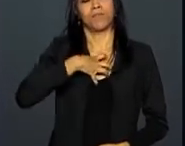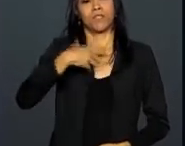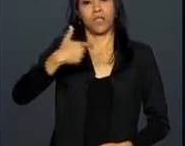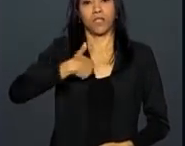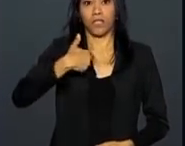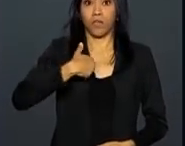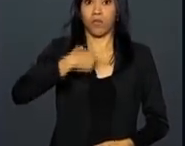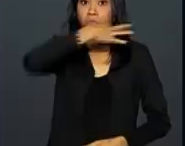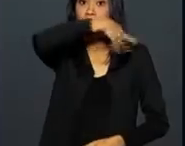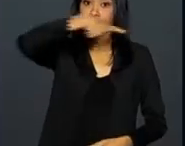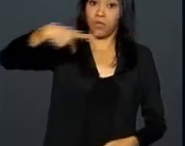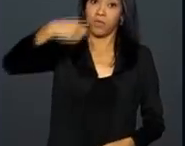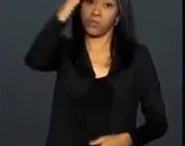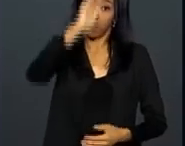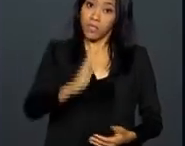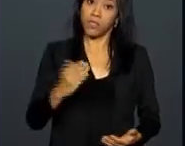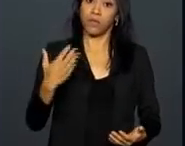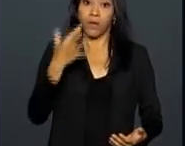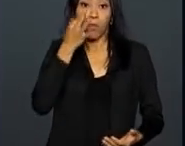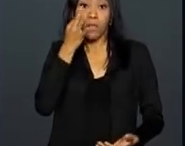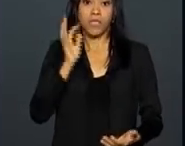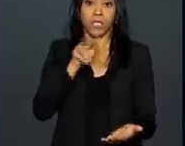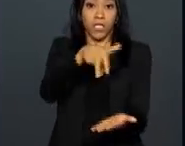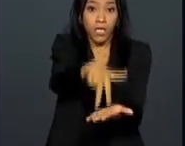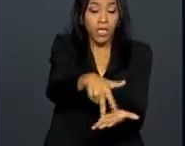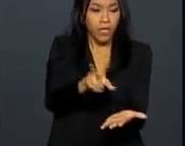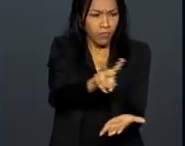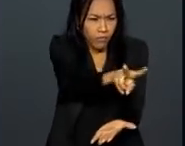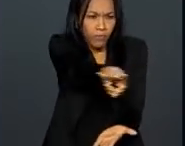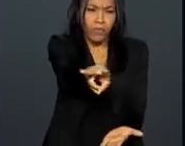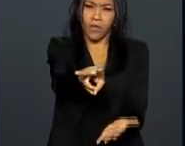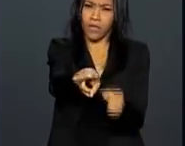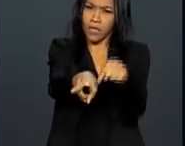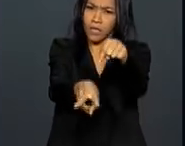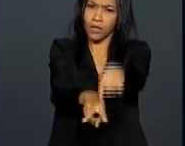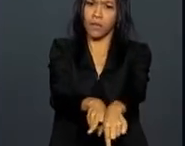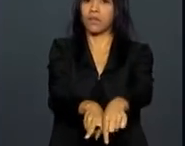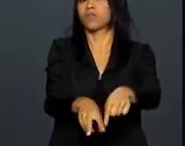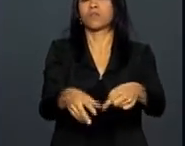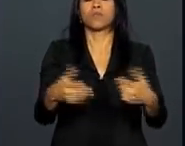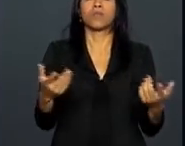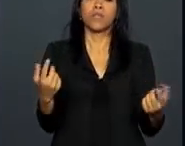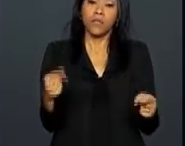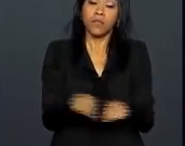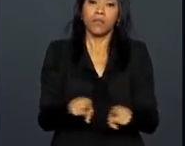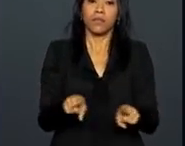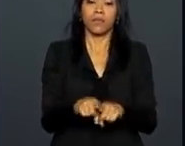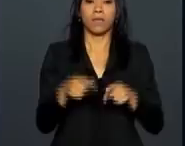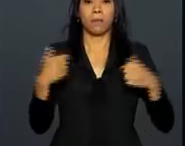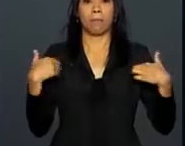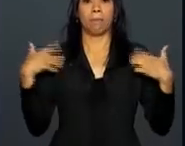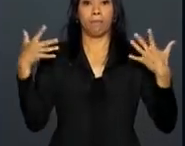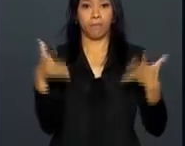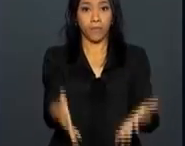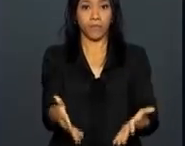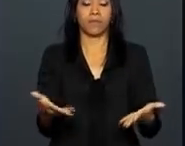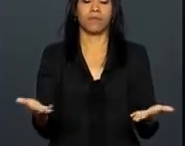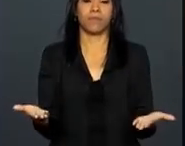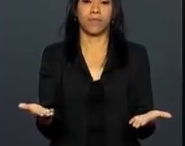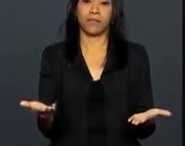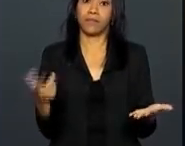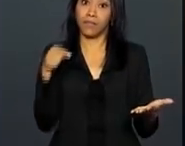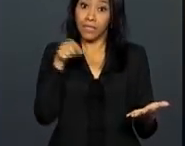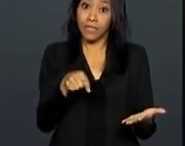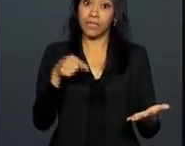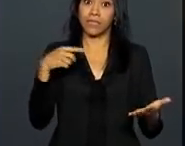da nação, estar aqui assistindo a esta solenidade e participando coletivamente